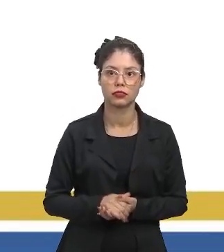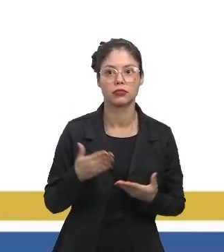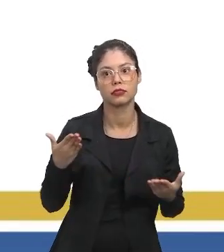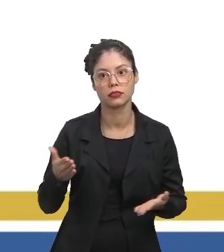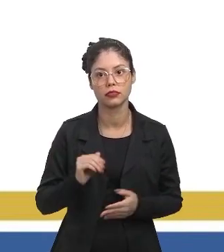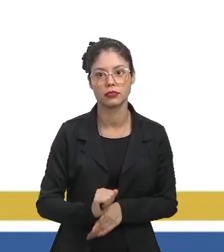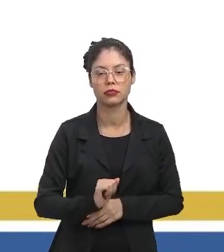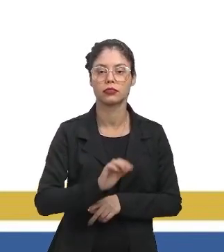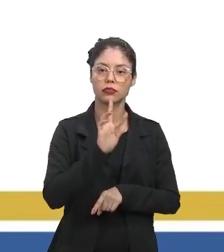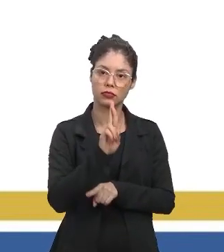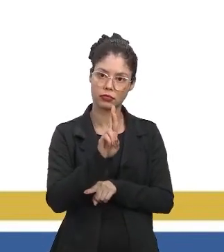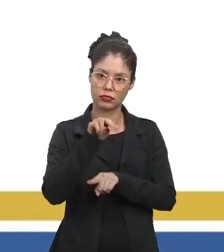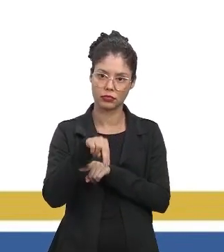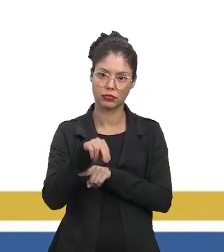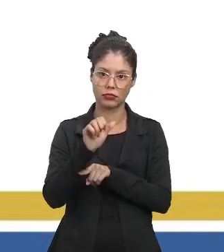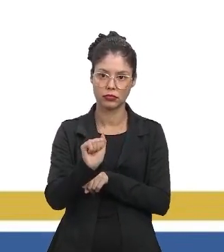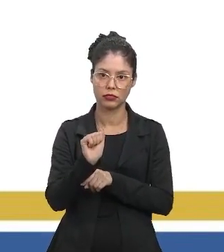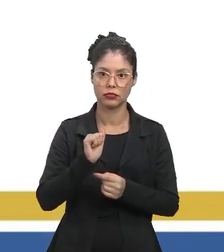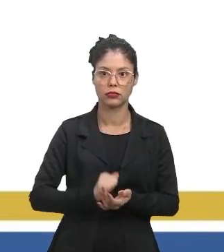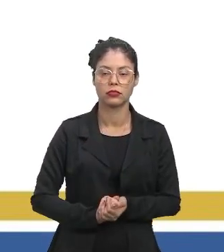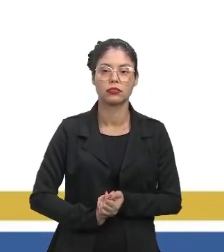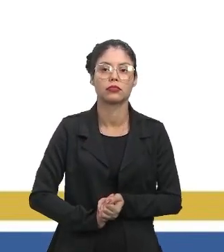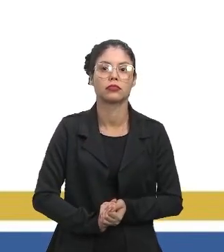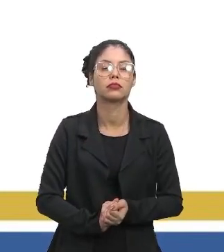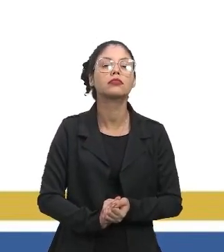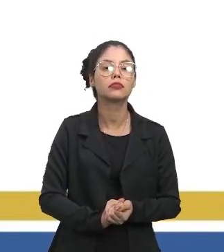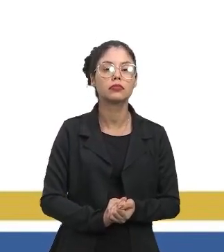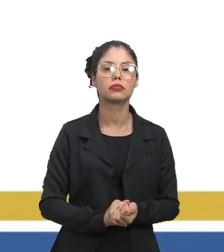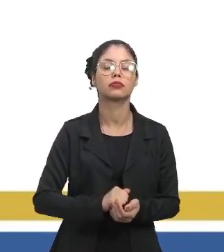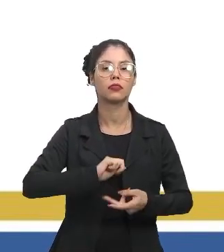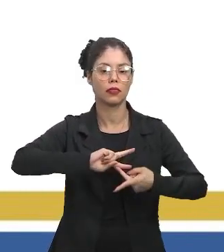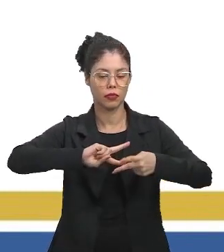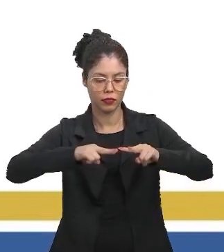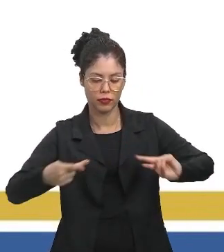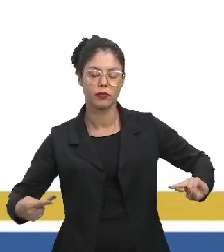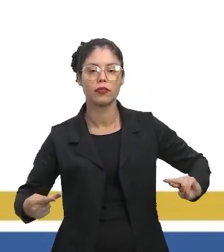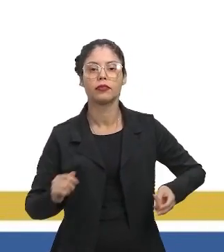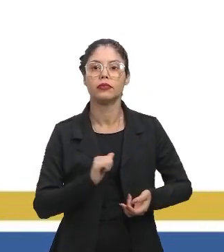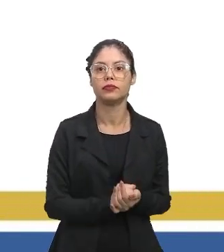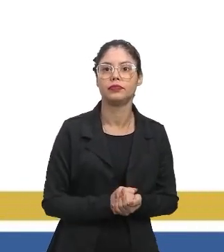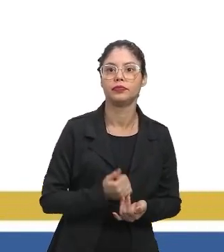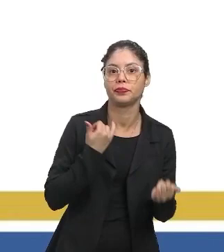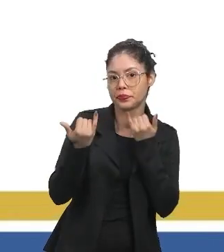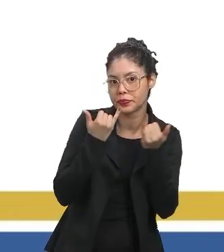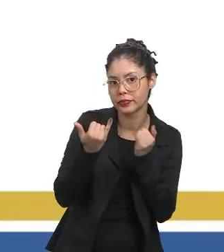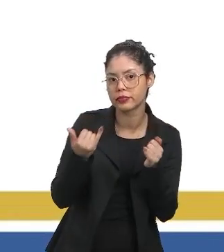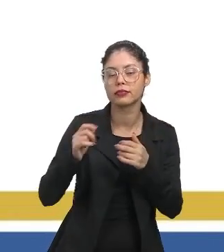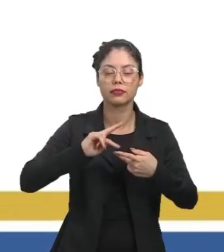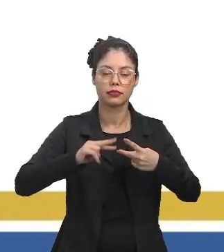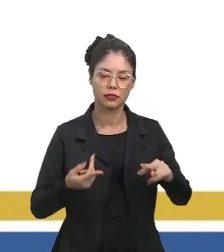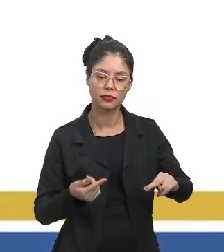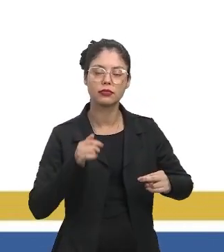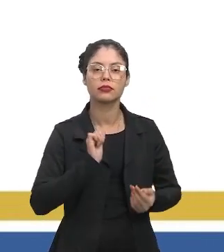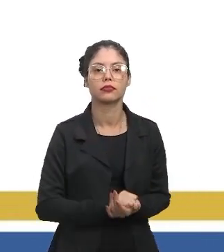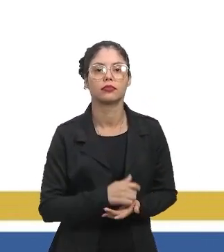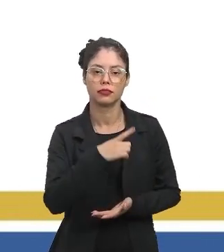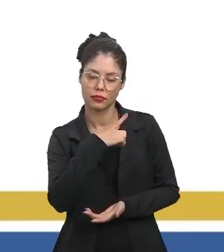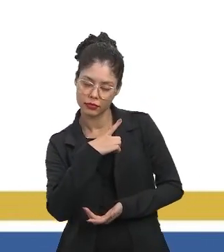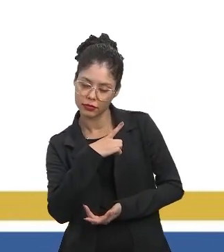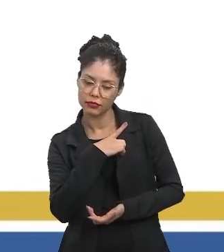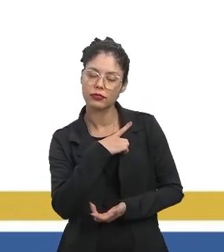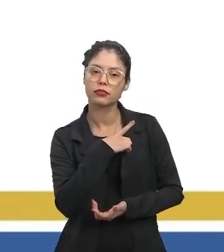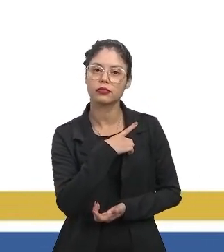o RNA. Então, o DNA, ele que tem a informação genética, ele que